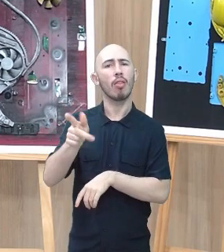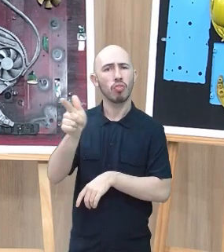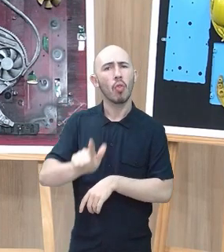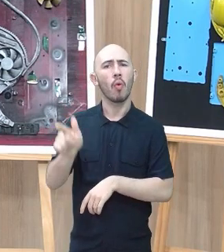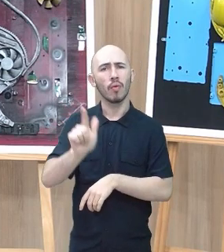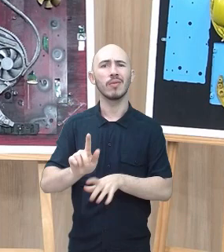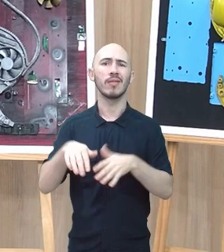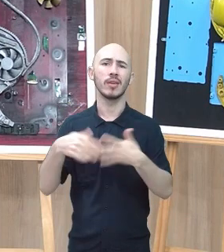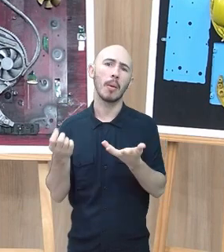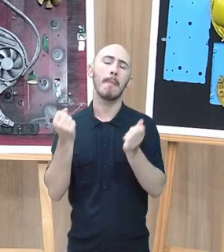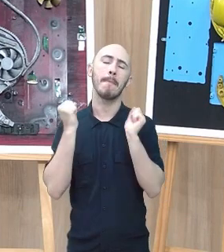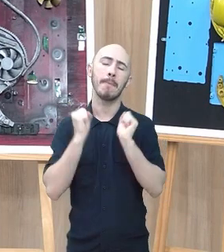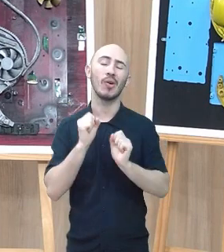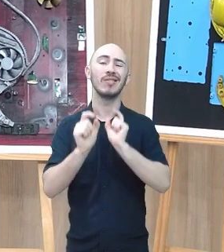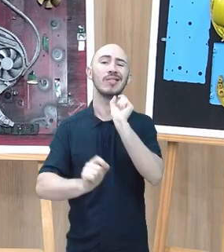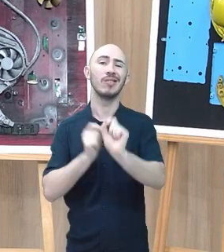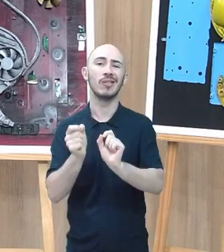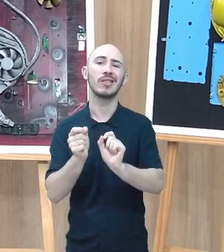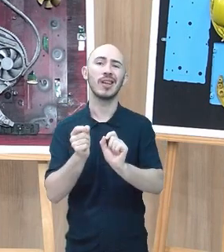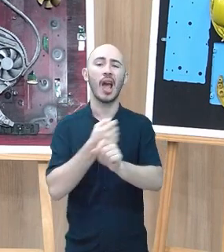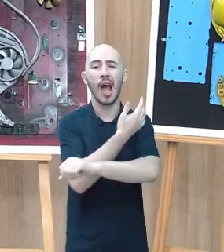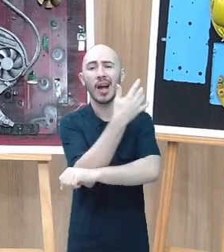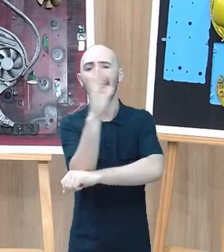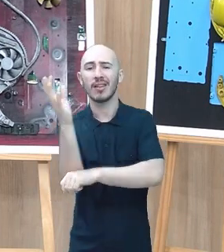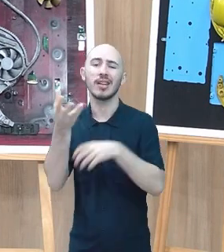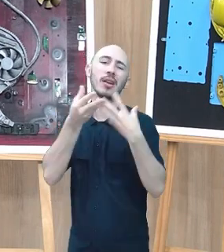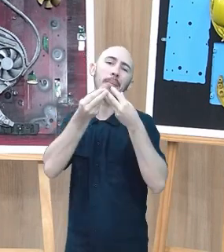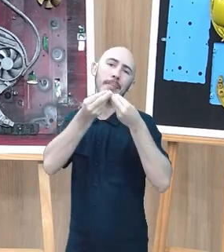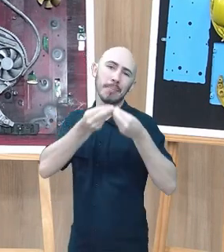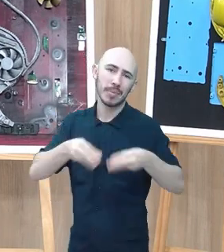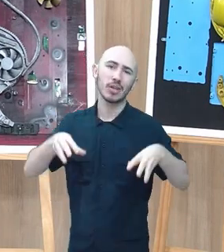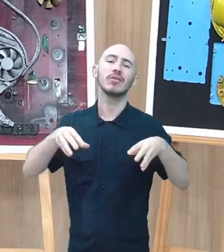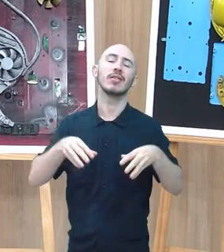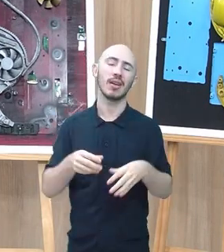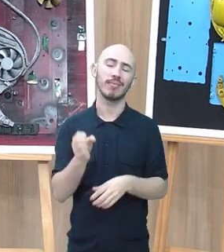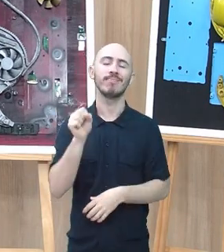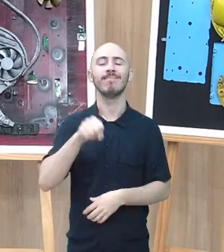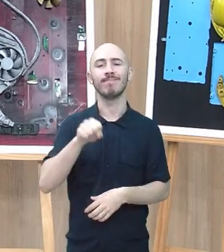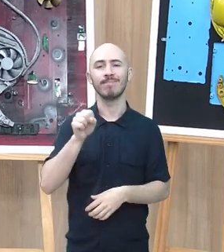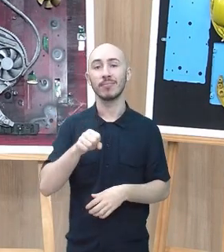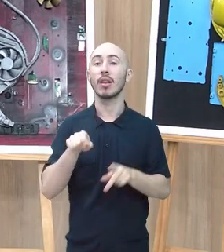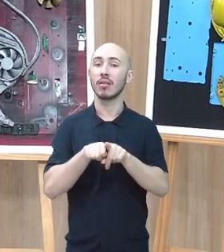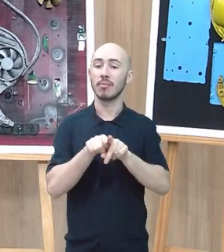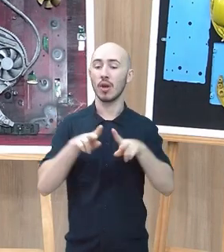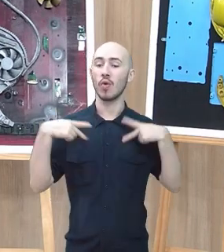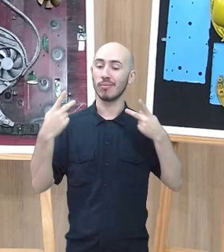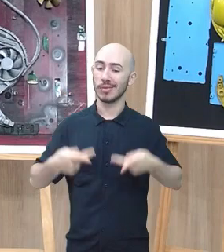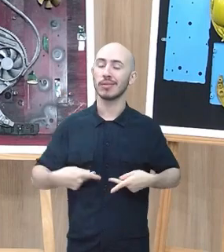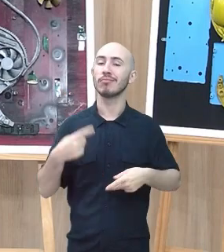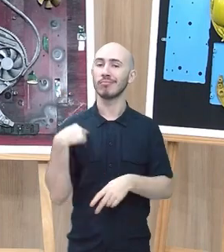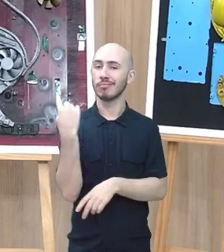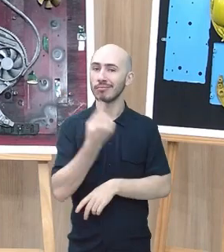trazer danos para a gente, né, para o nosso meio ambiente, para a natureza, para nós seres humanos.